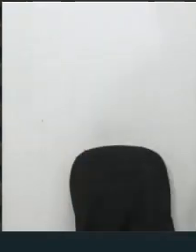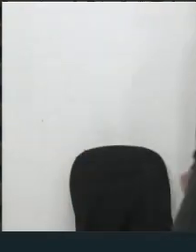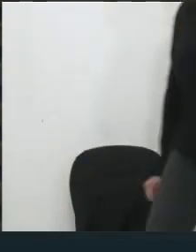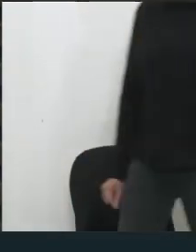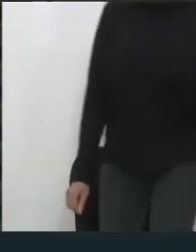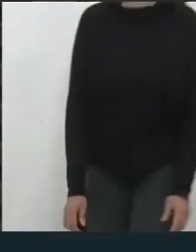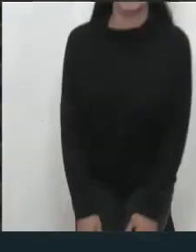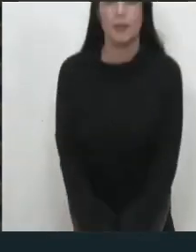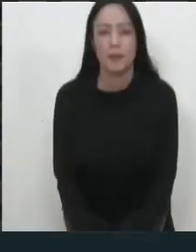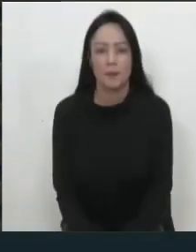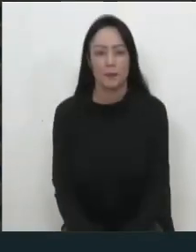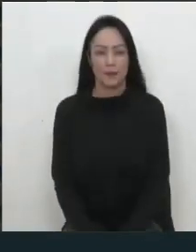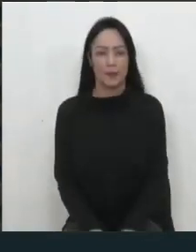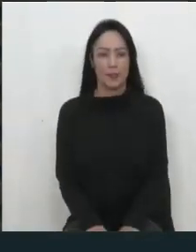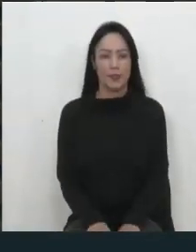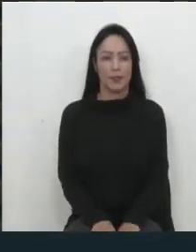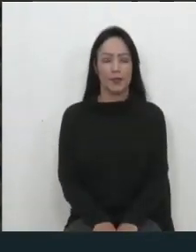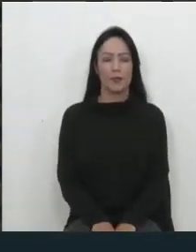presidente.